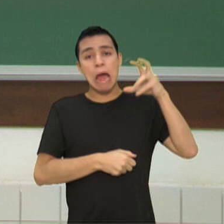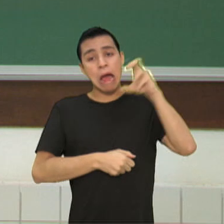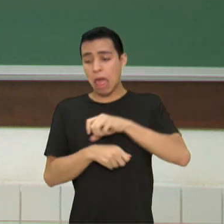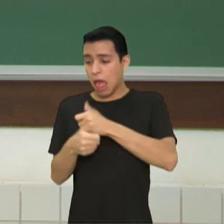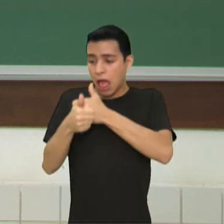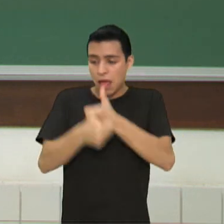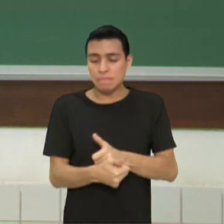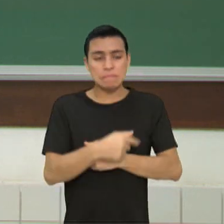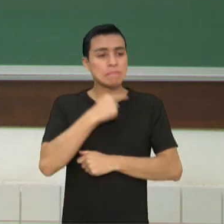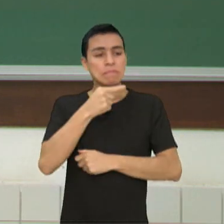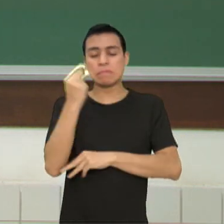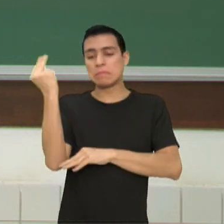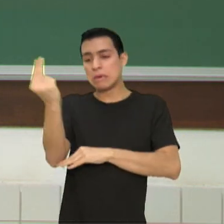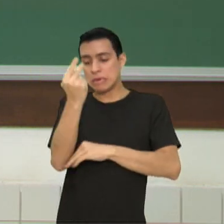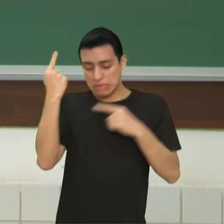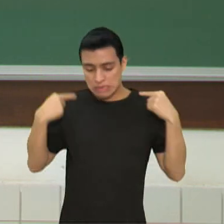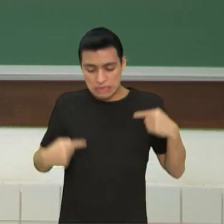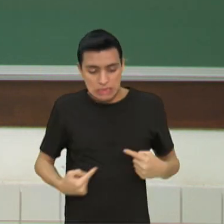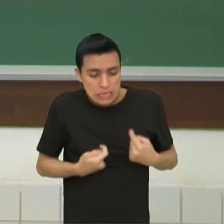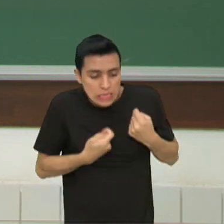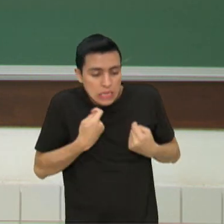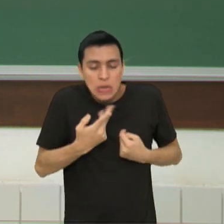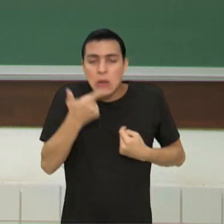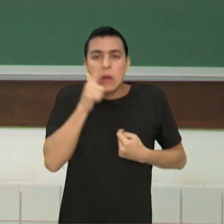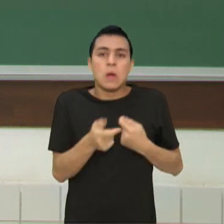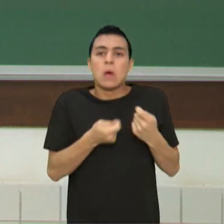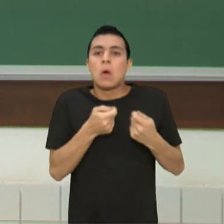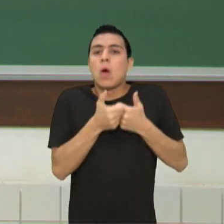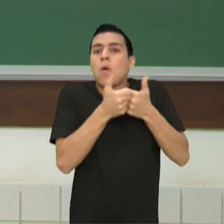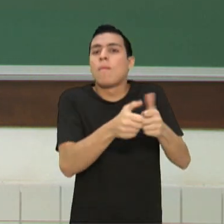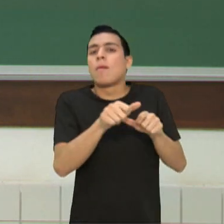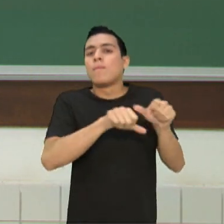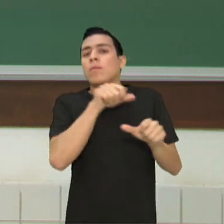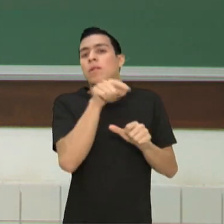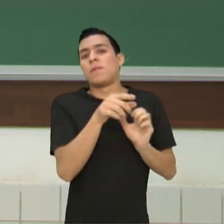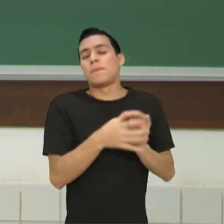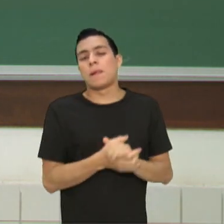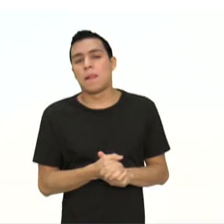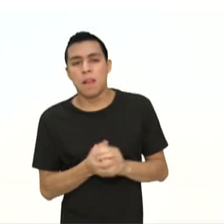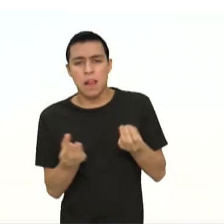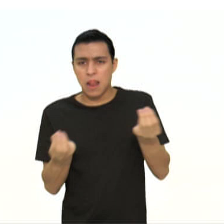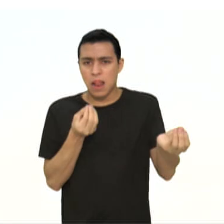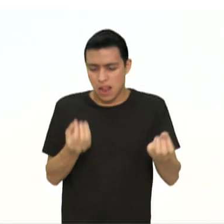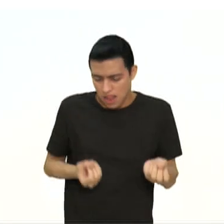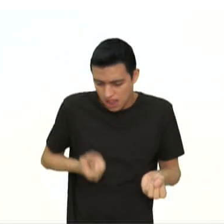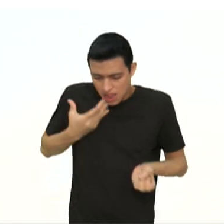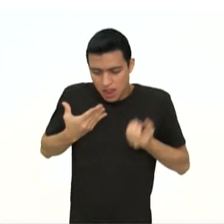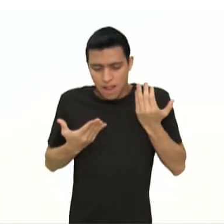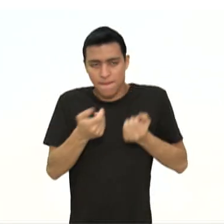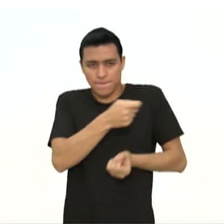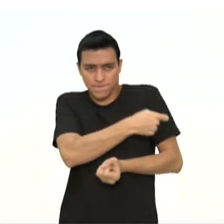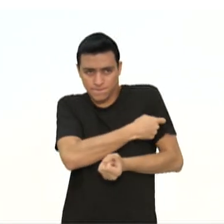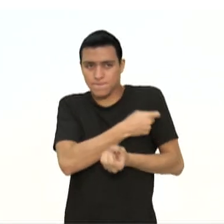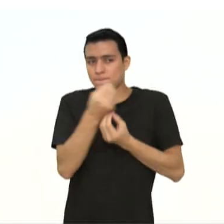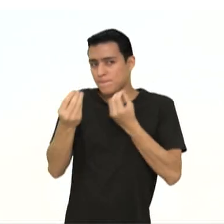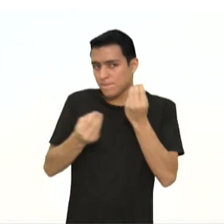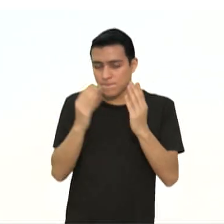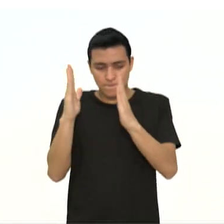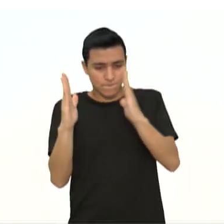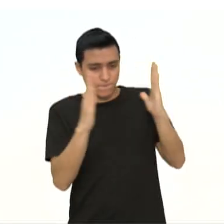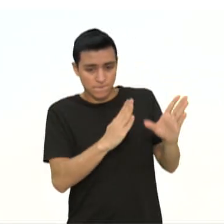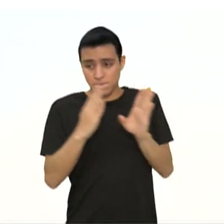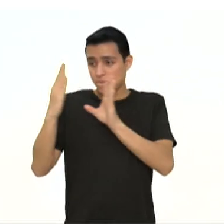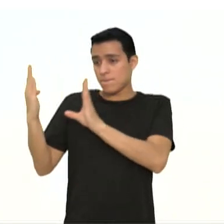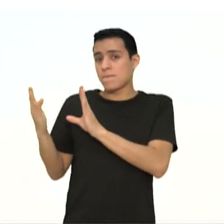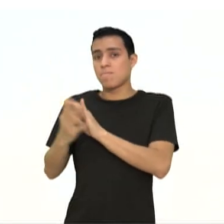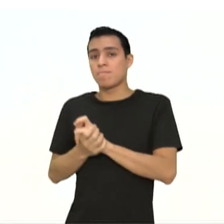não consegue acompanhar com o seu sistema imunológico. Como é que funciona a produção da vacina? Então, aqui à esquerda, produção de imunidade, produção da